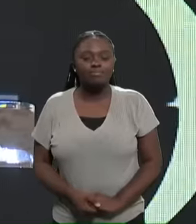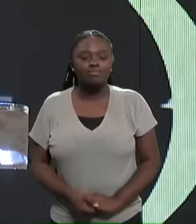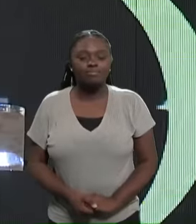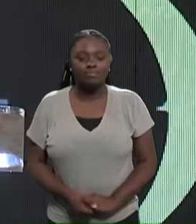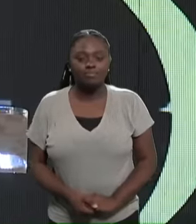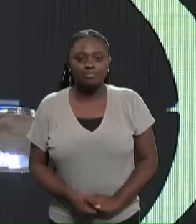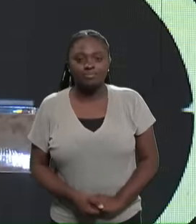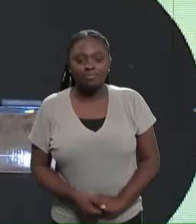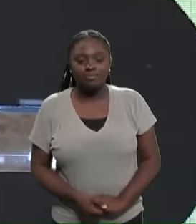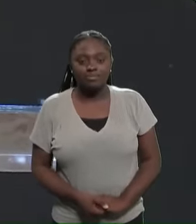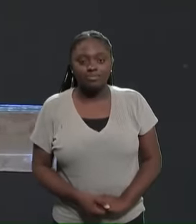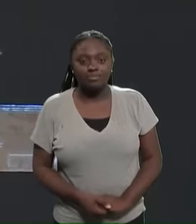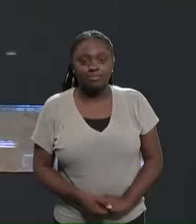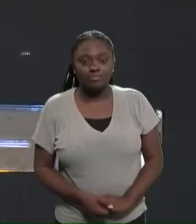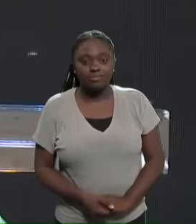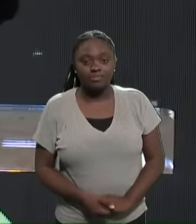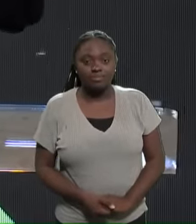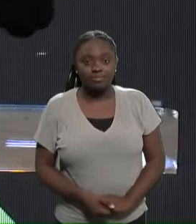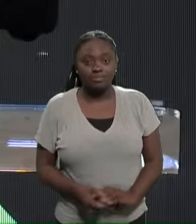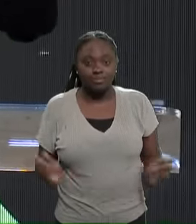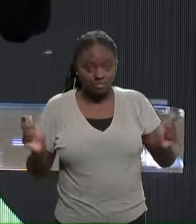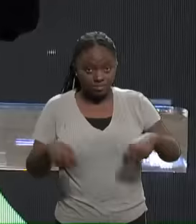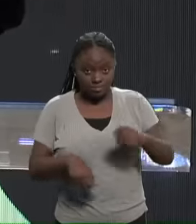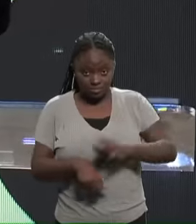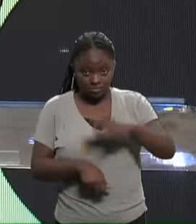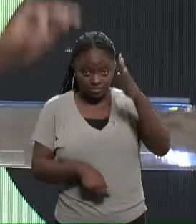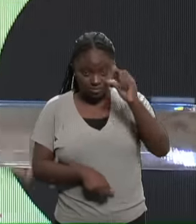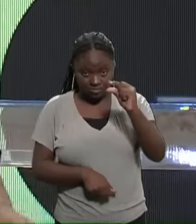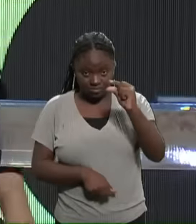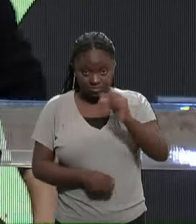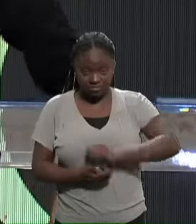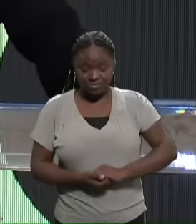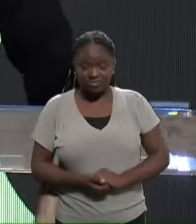Fica aqui, posso um pouquinho mais.